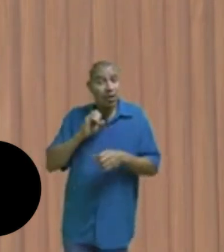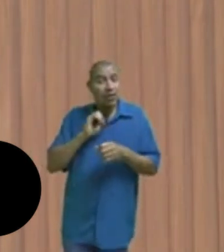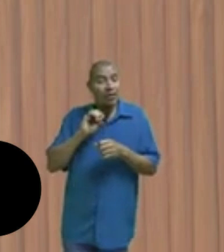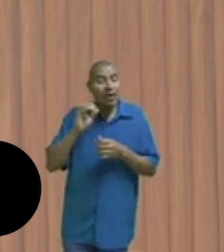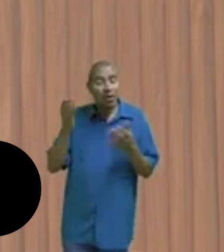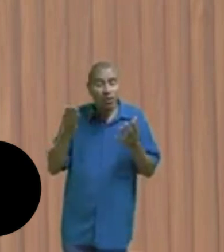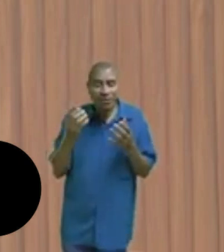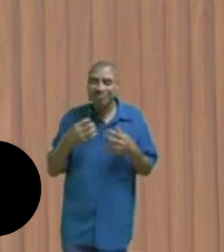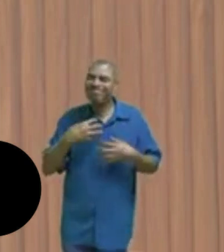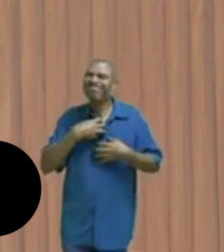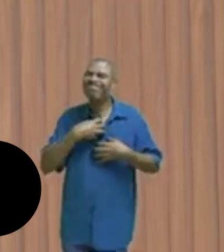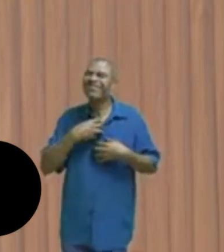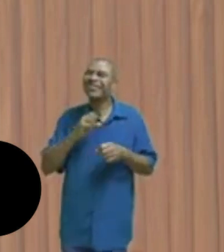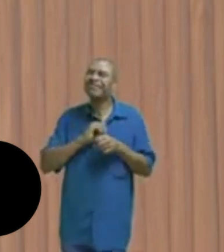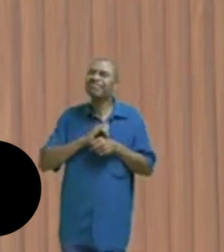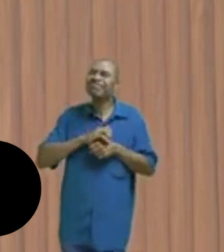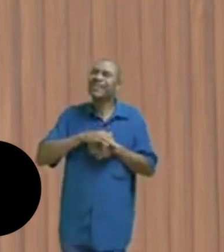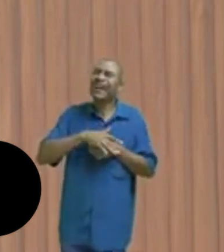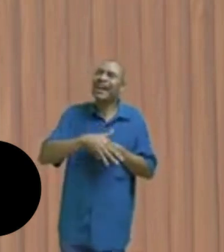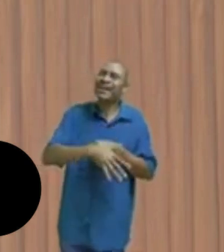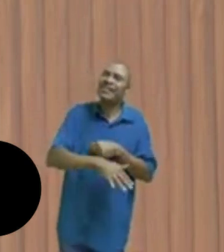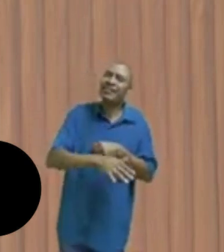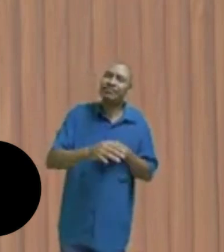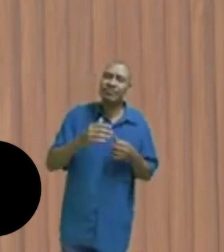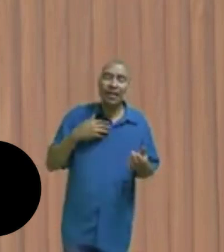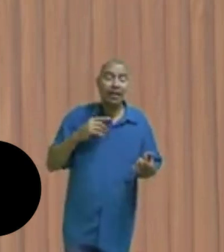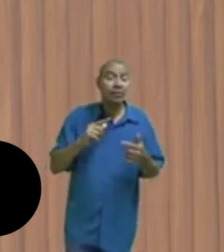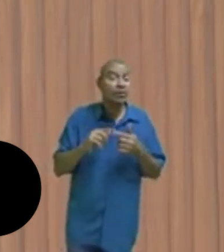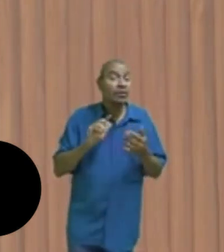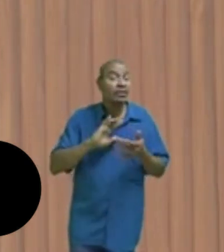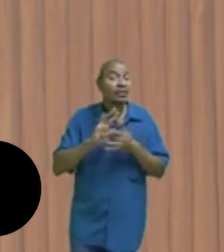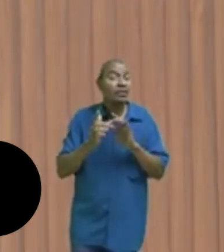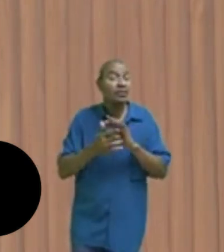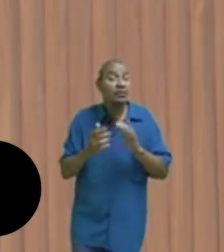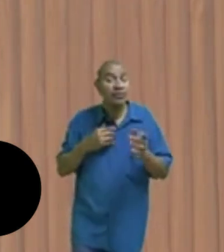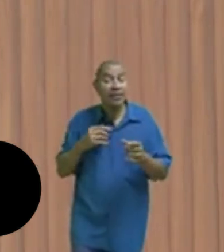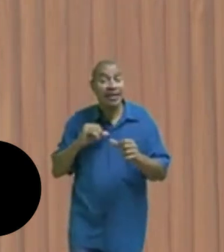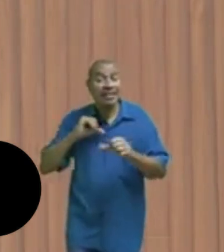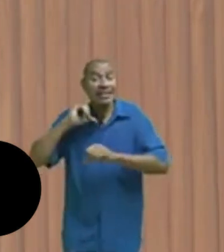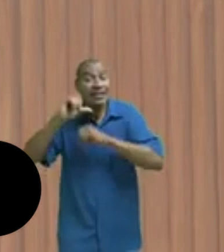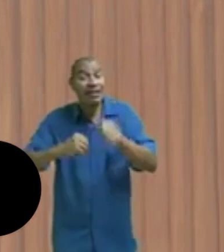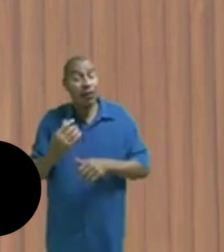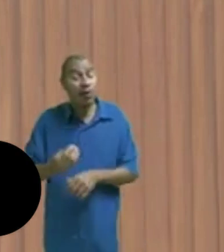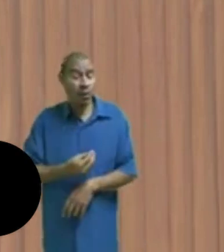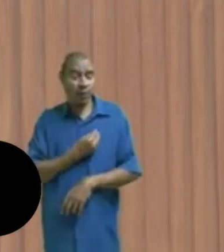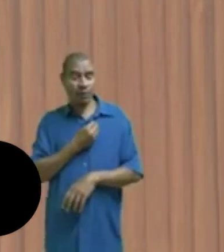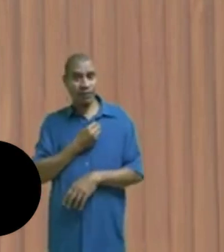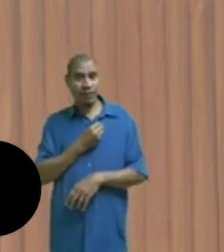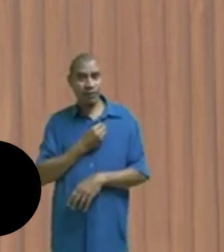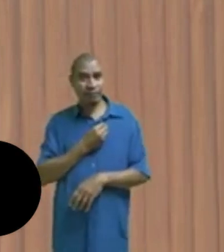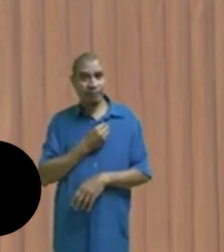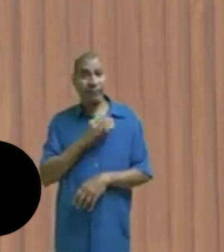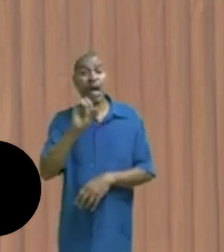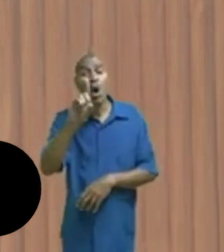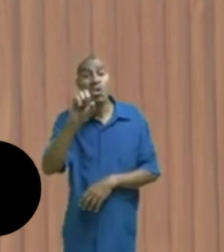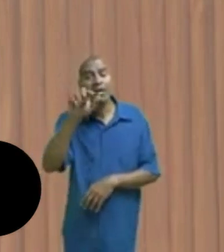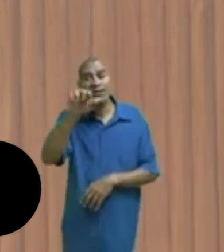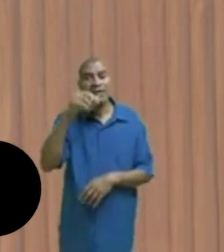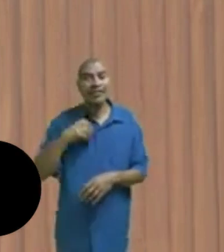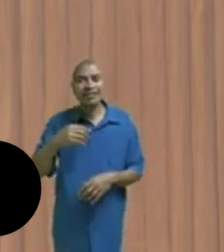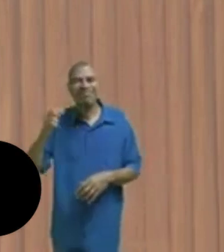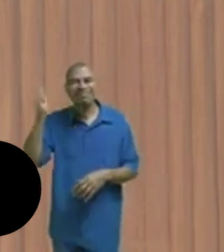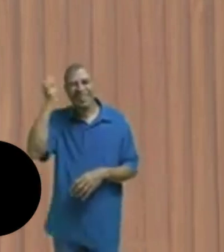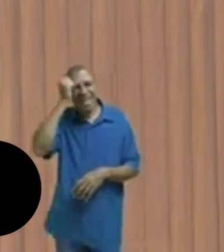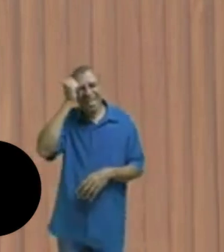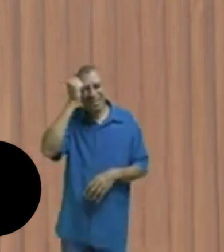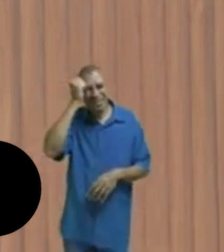nós. É o dia em que Cristo se encontra com o nosso coração, é o dia que o homem nasce de novo, é o dia que ele se reconcilia